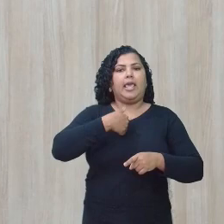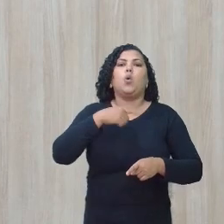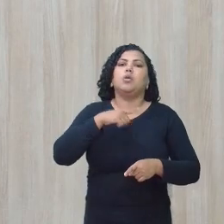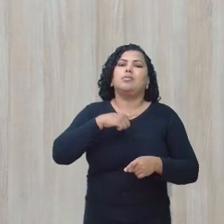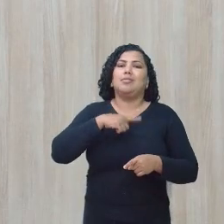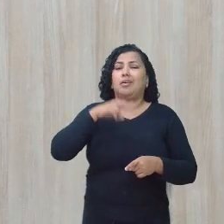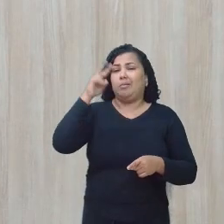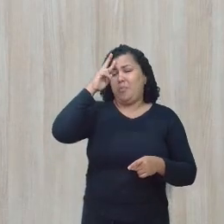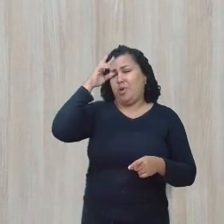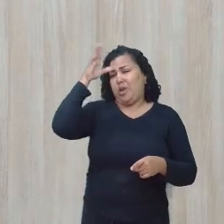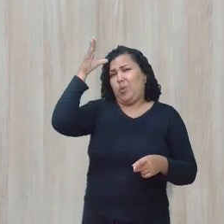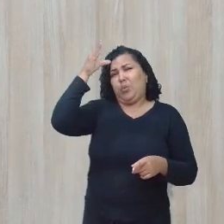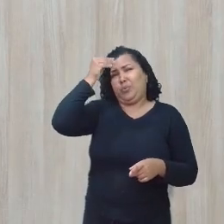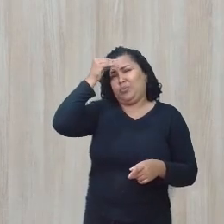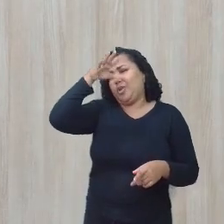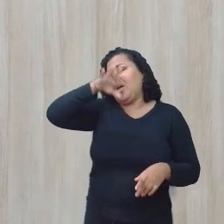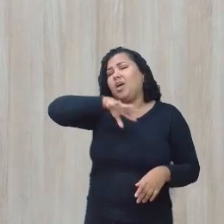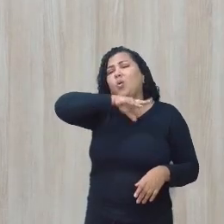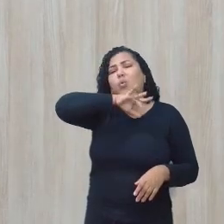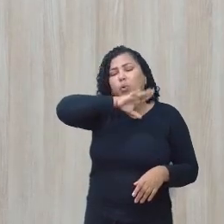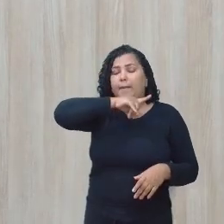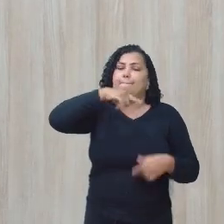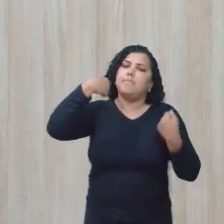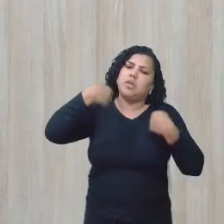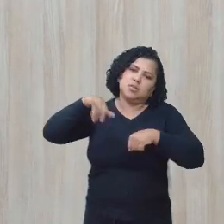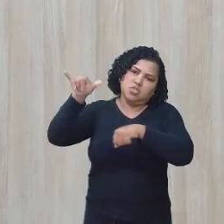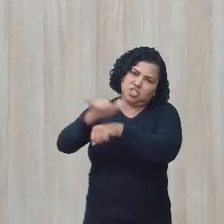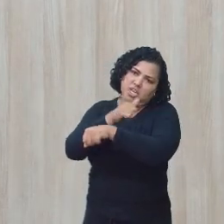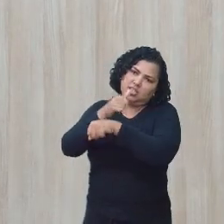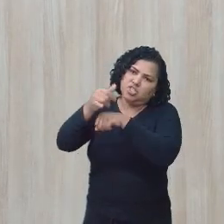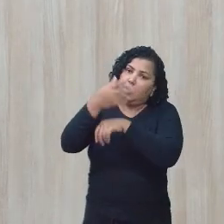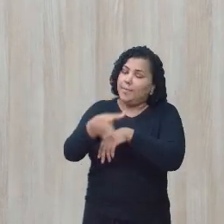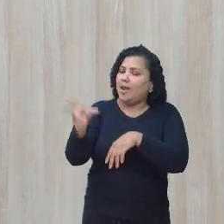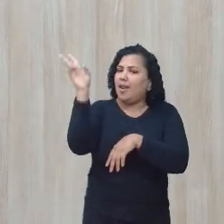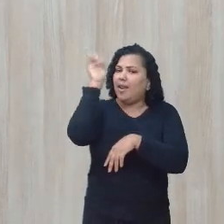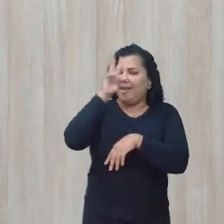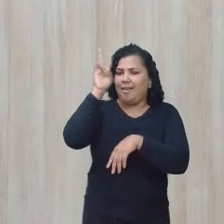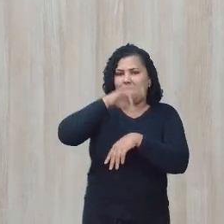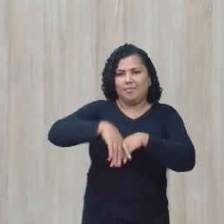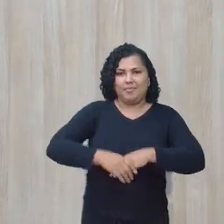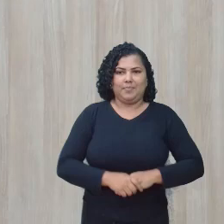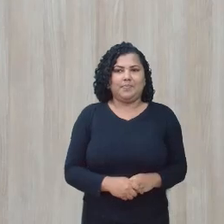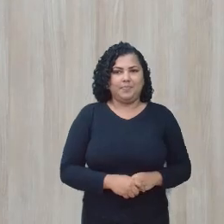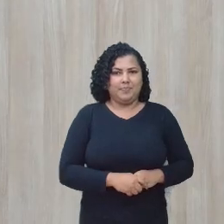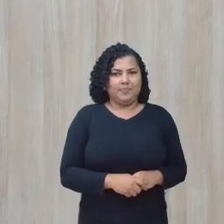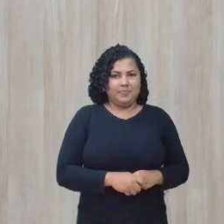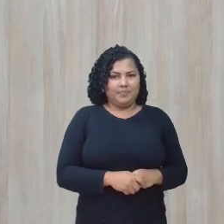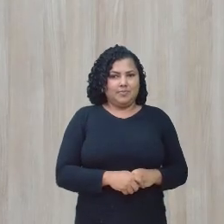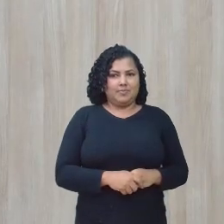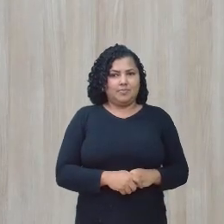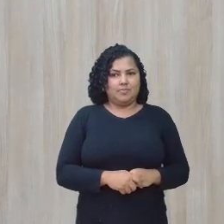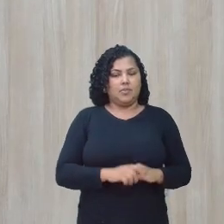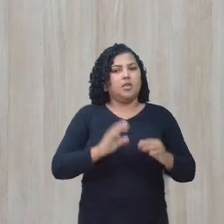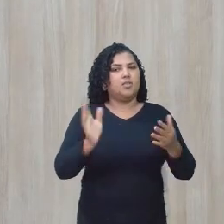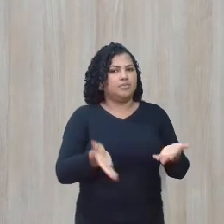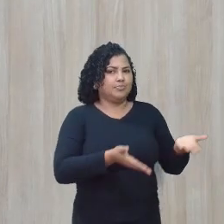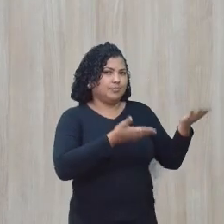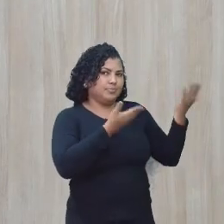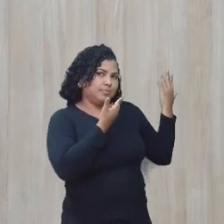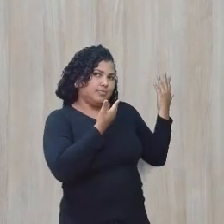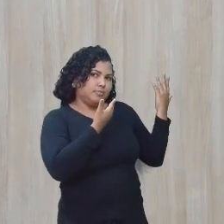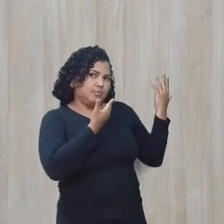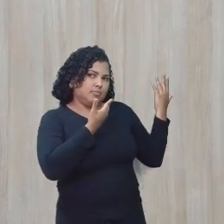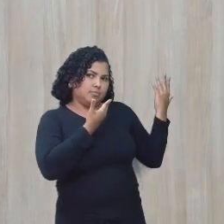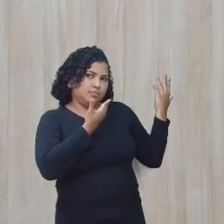memória péssima. Eu tenho que ter estratégia para poder decorar esse trem aí, senão não vou para frente nunca, tá? Pois bem. I will